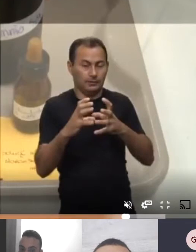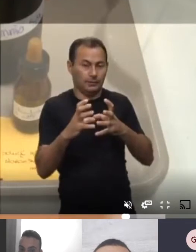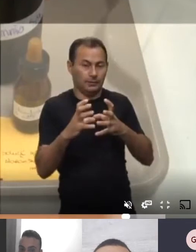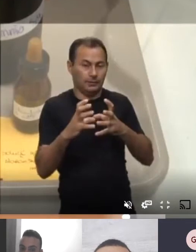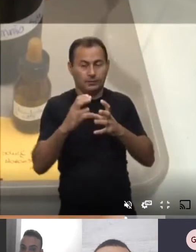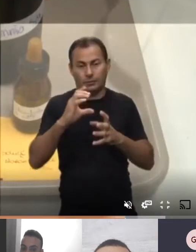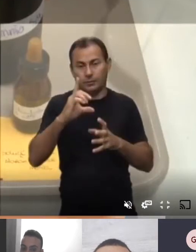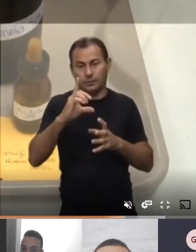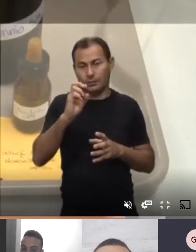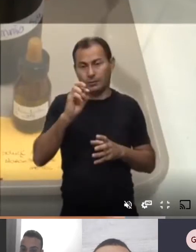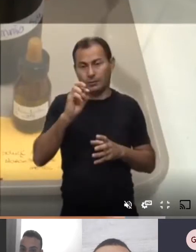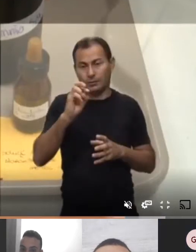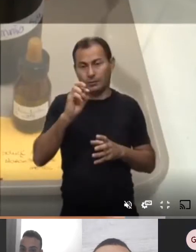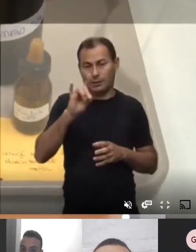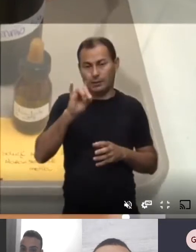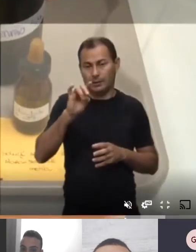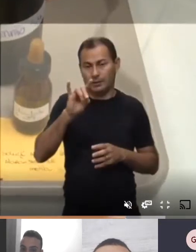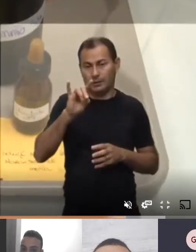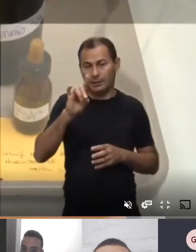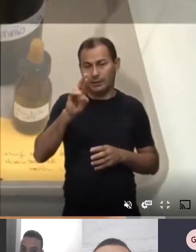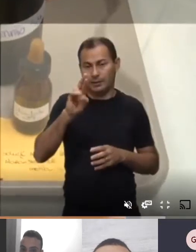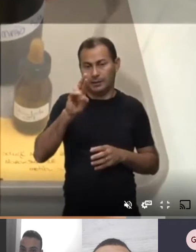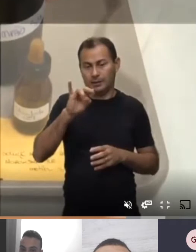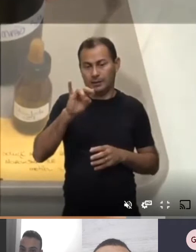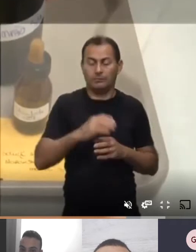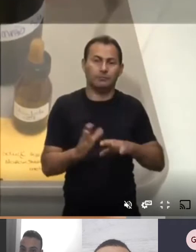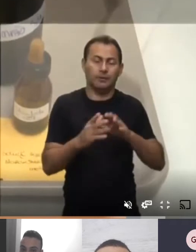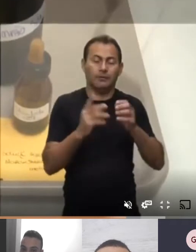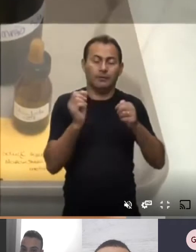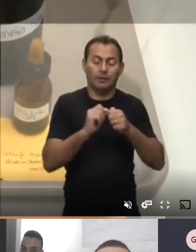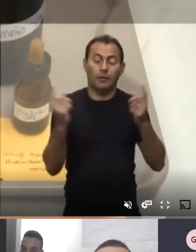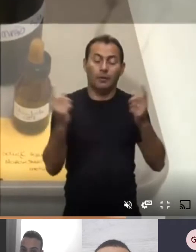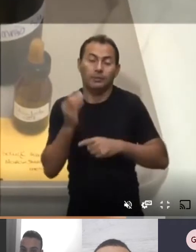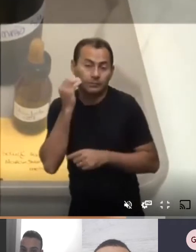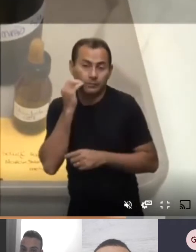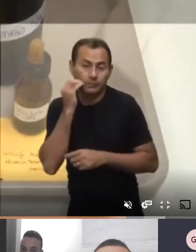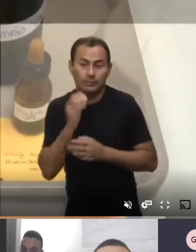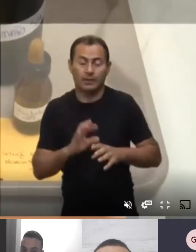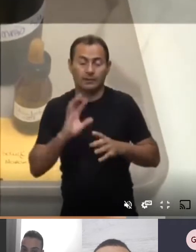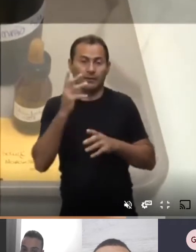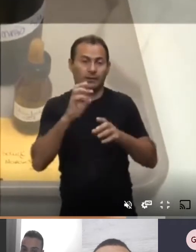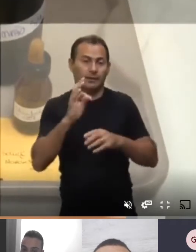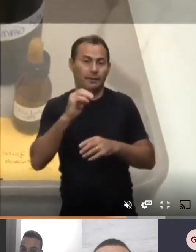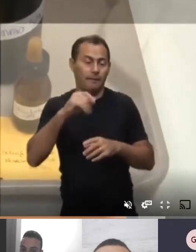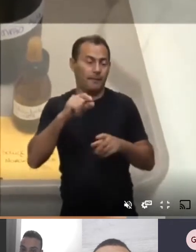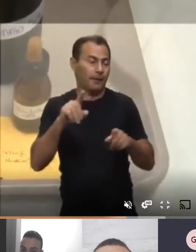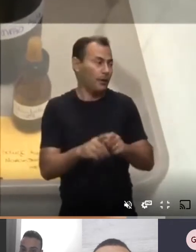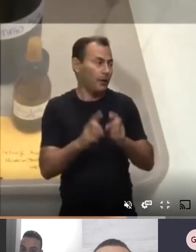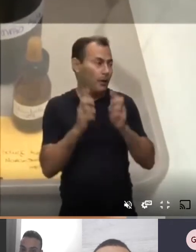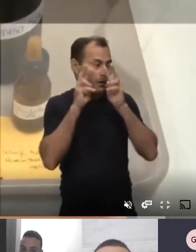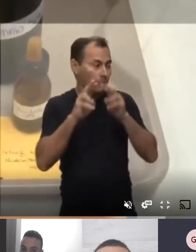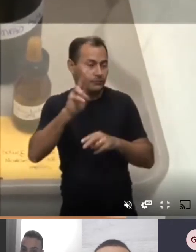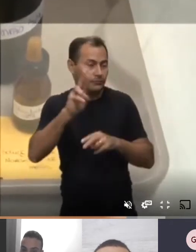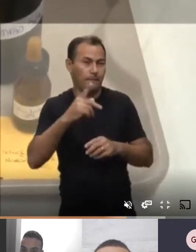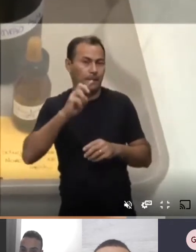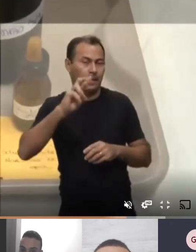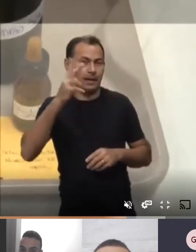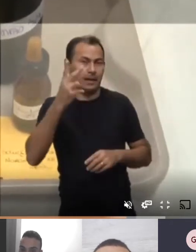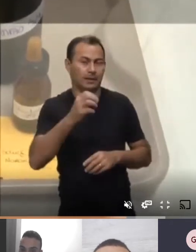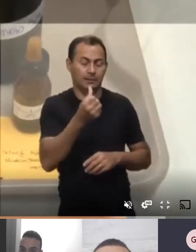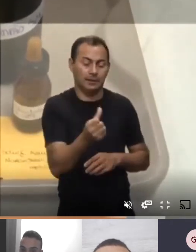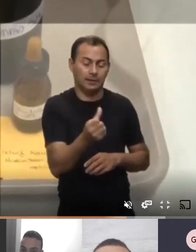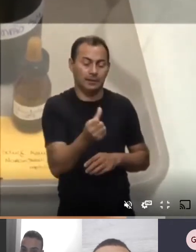foi diluído em água, essa solução tampão fosfatada, né? Fosfato. Fazer a mesma